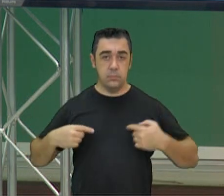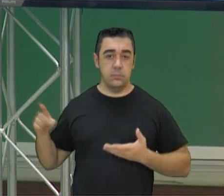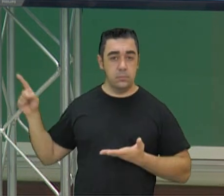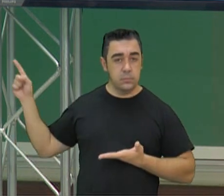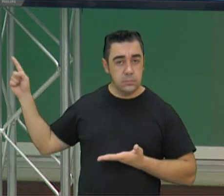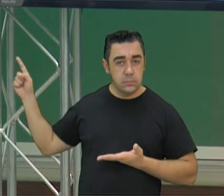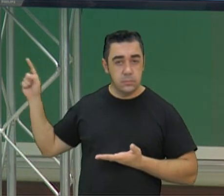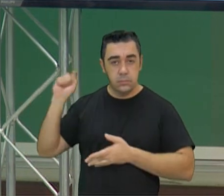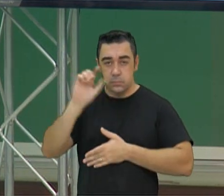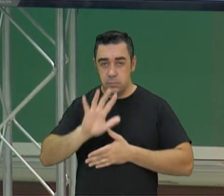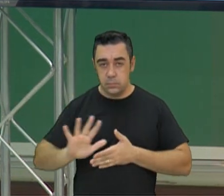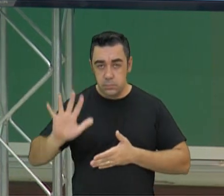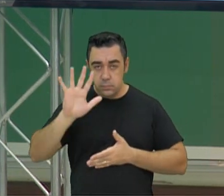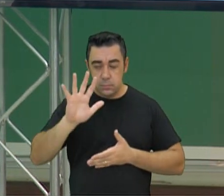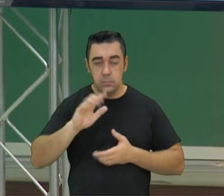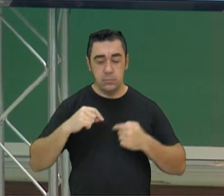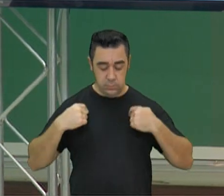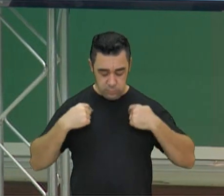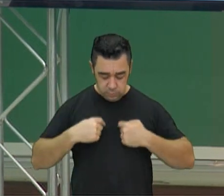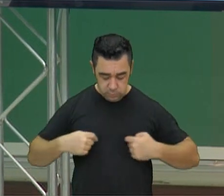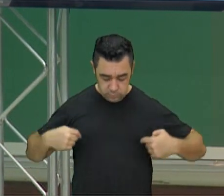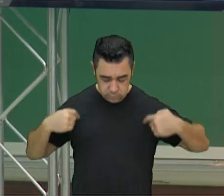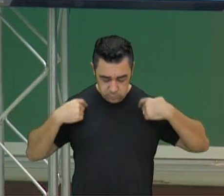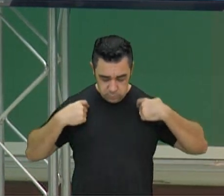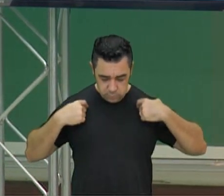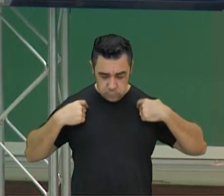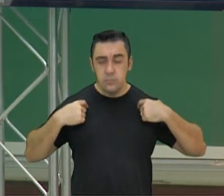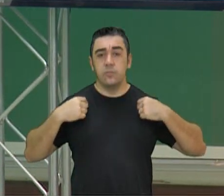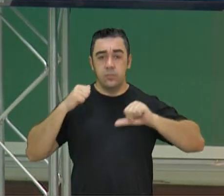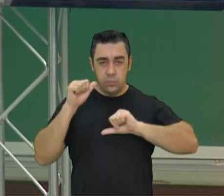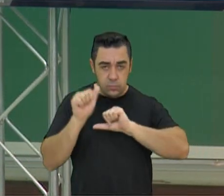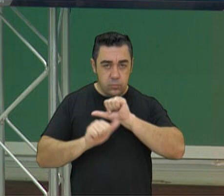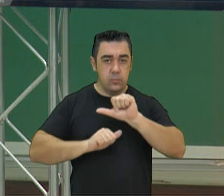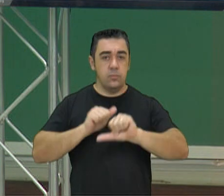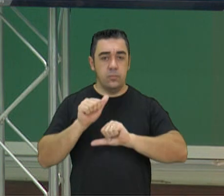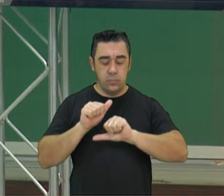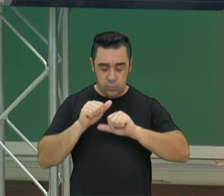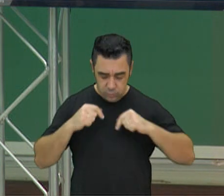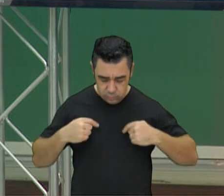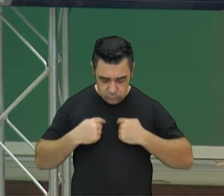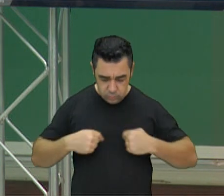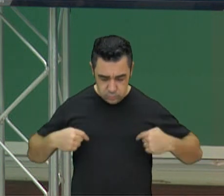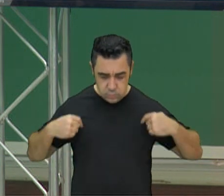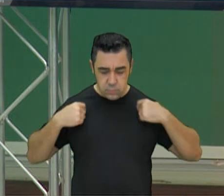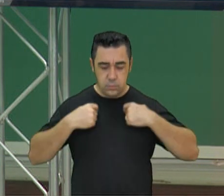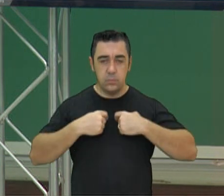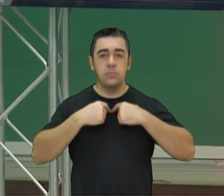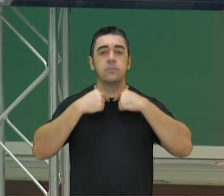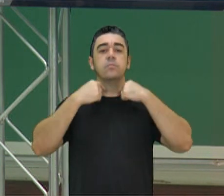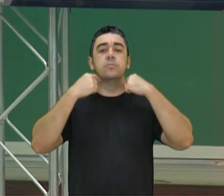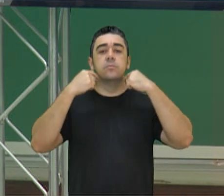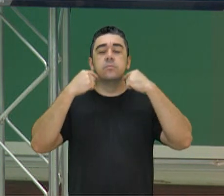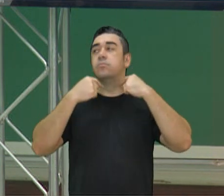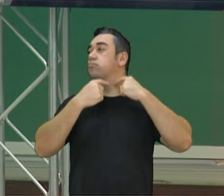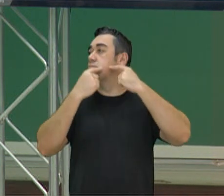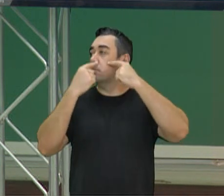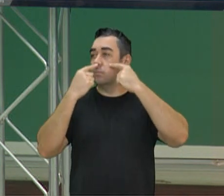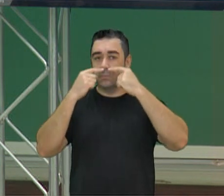a troca gasosa, que vocês já viram em ciências. Então, esse é o movimento de inspiração. O outro